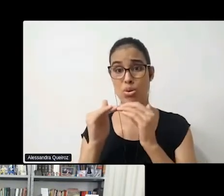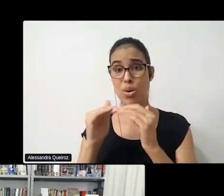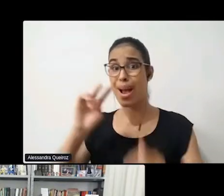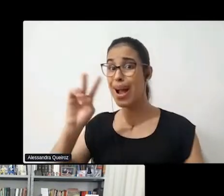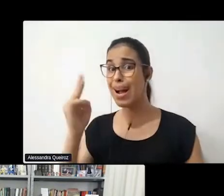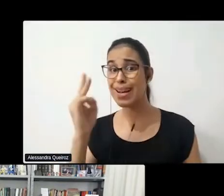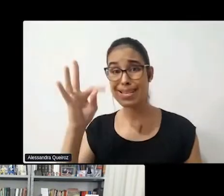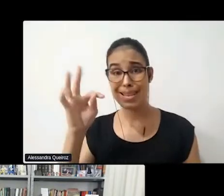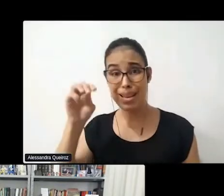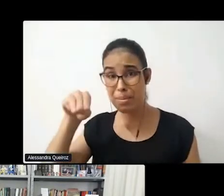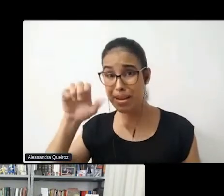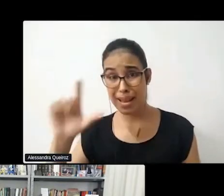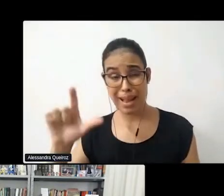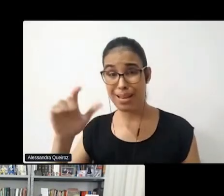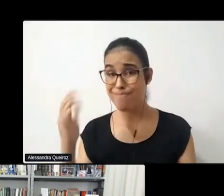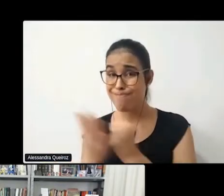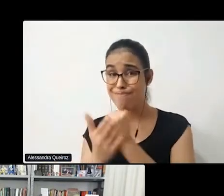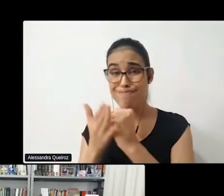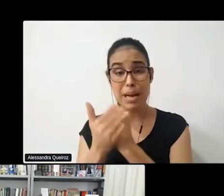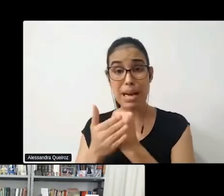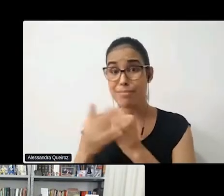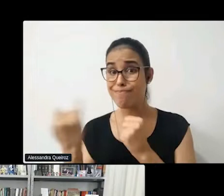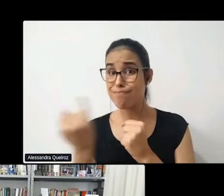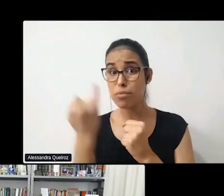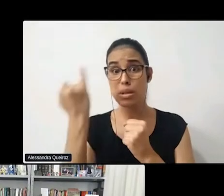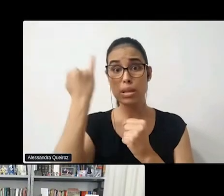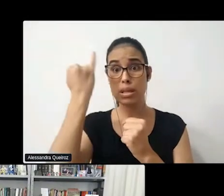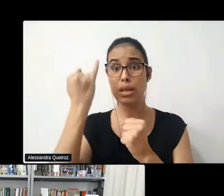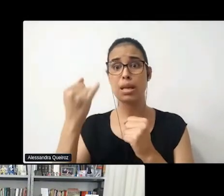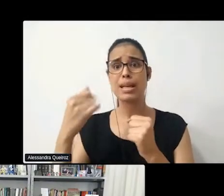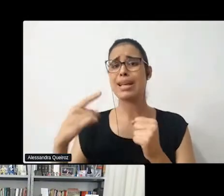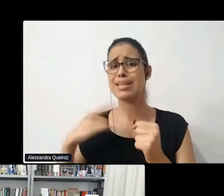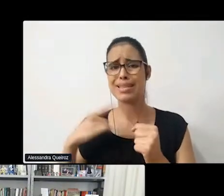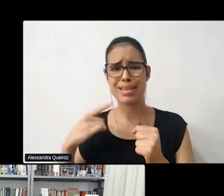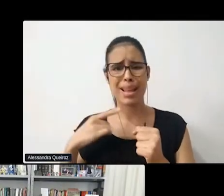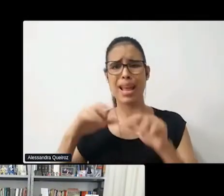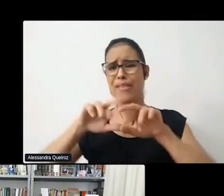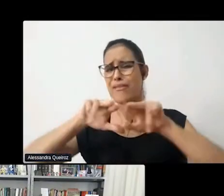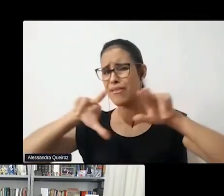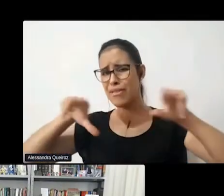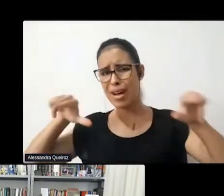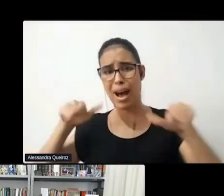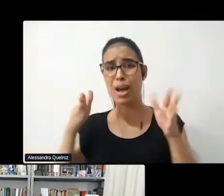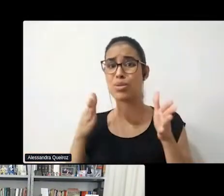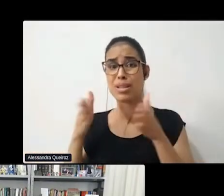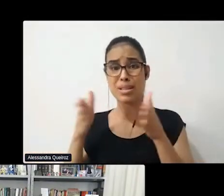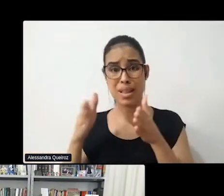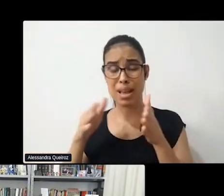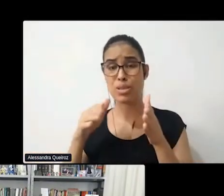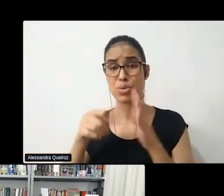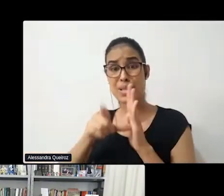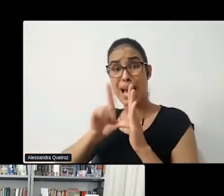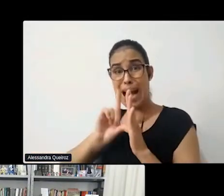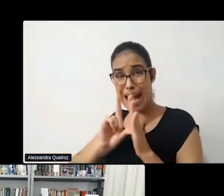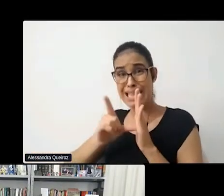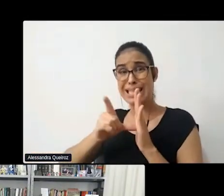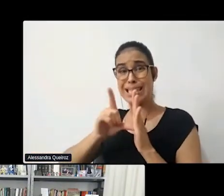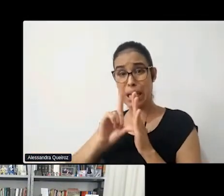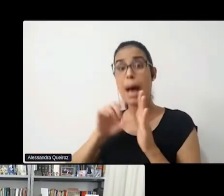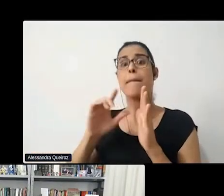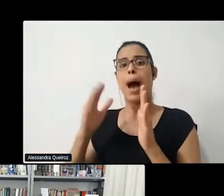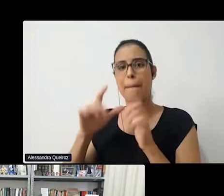está pulando aí, indo para JavaScript, Framework, React, Angular, mas você esquece o